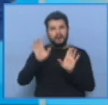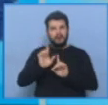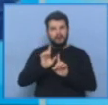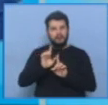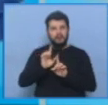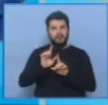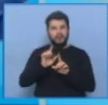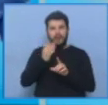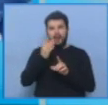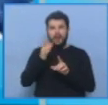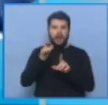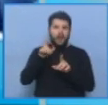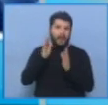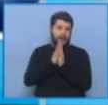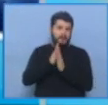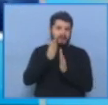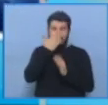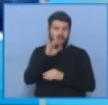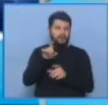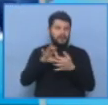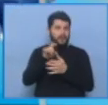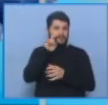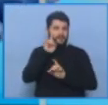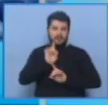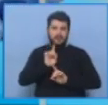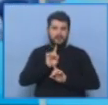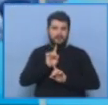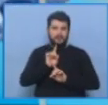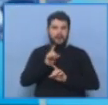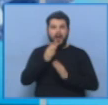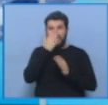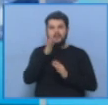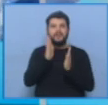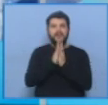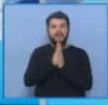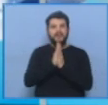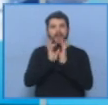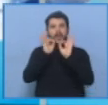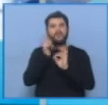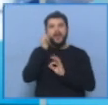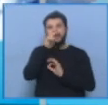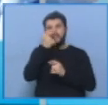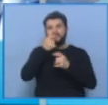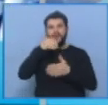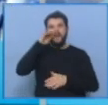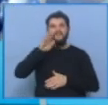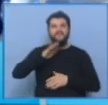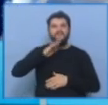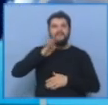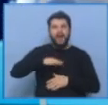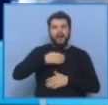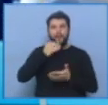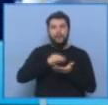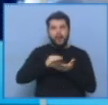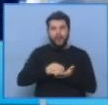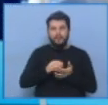Igreja não deve ter uma atitude defensiva. O objetivo da Igreja deve ser o cuidado dos mais fracos, dos mais pobres, E neste